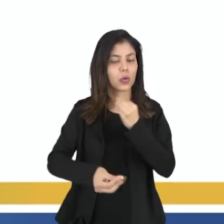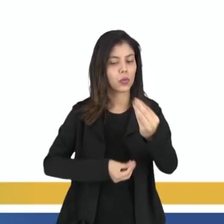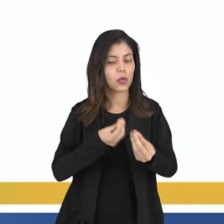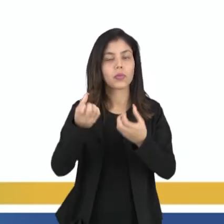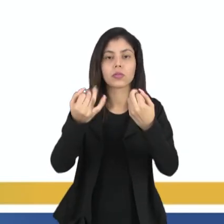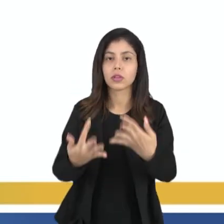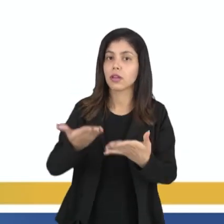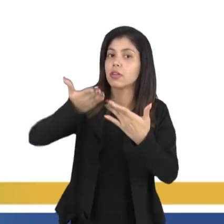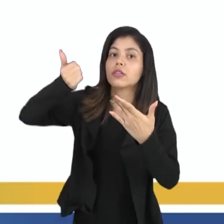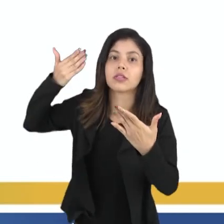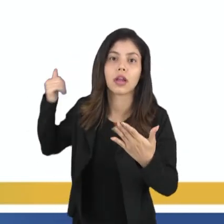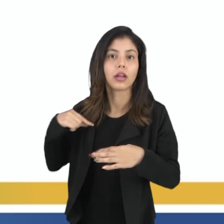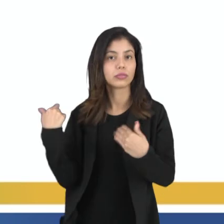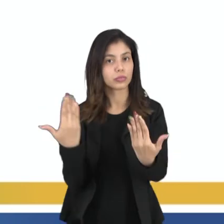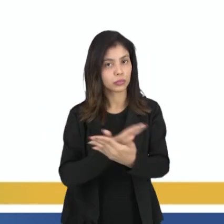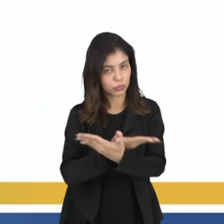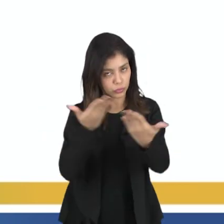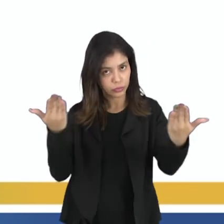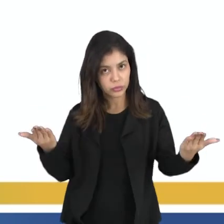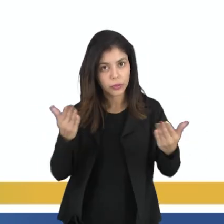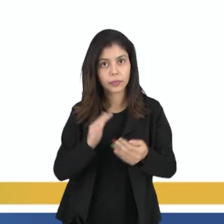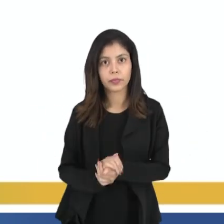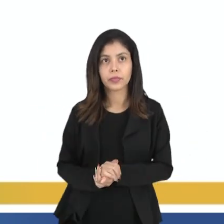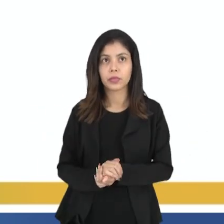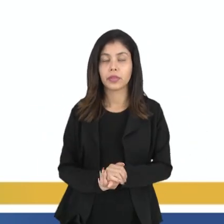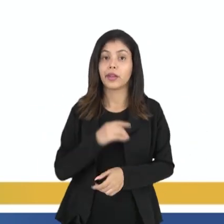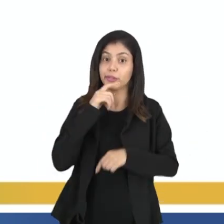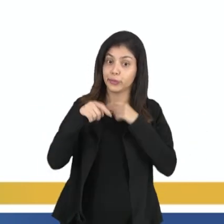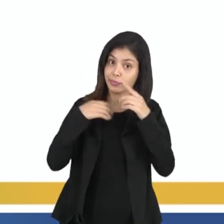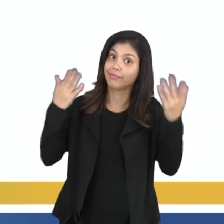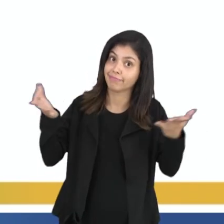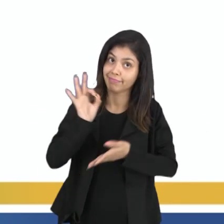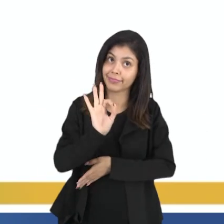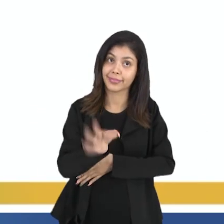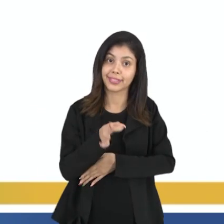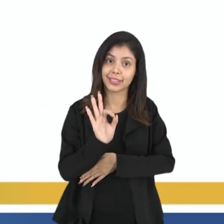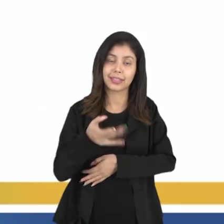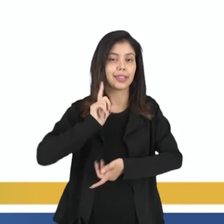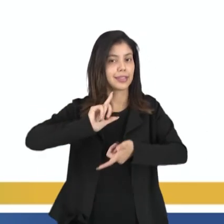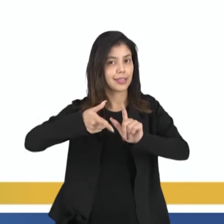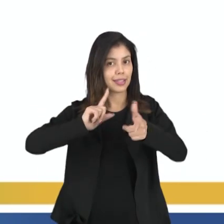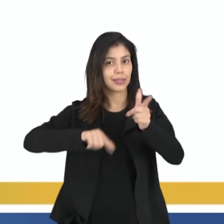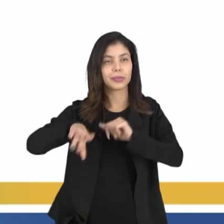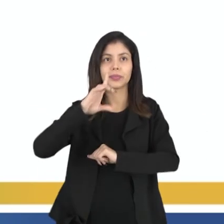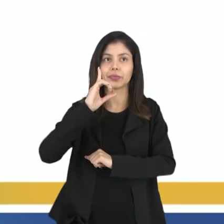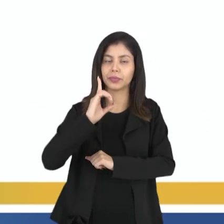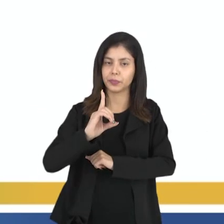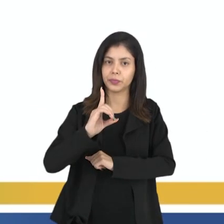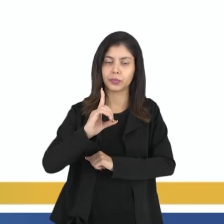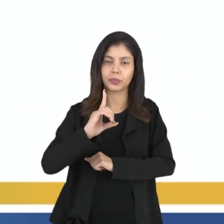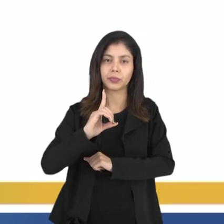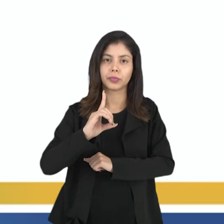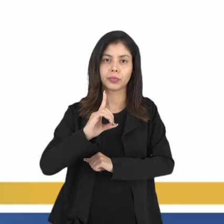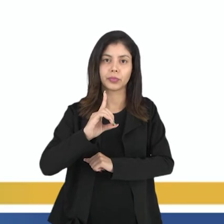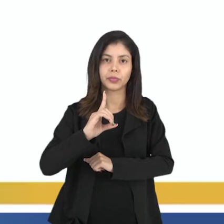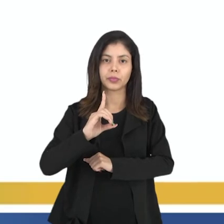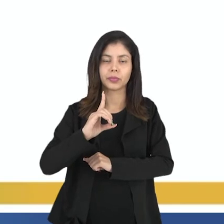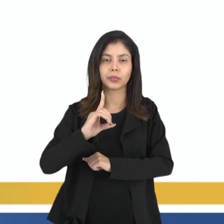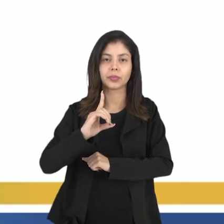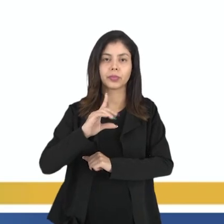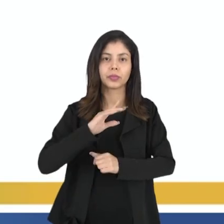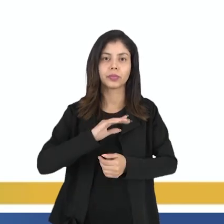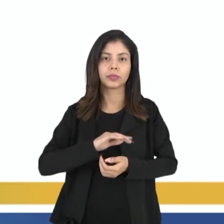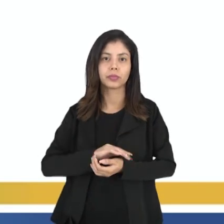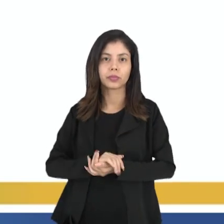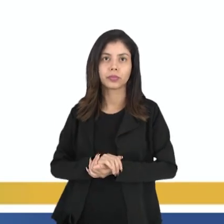eu ponderava anteriormente a todos vocês. Então, sem sombra de dúvidas, visualizem em tela, a alternativa correta